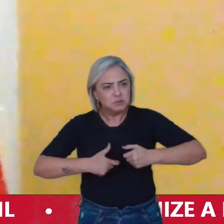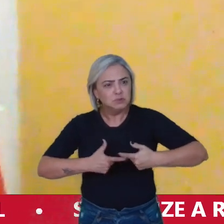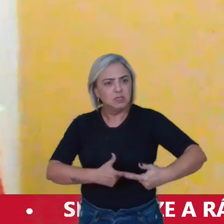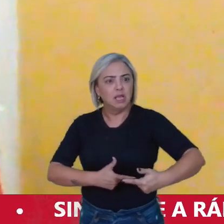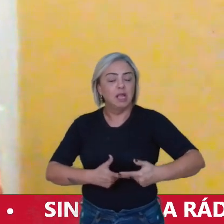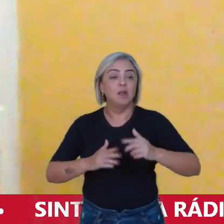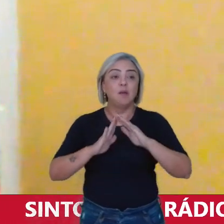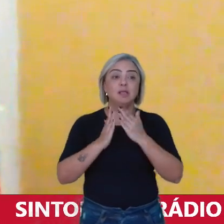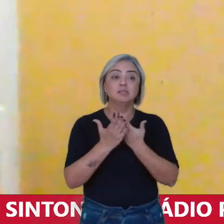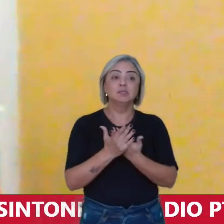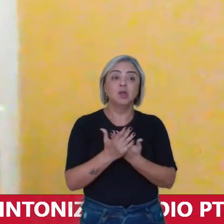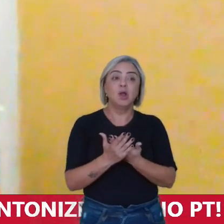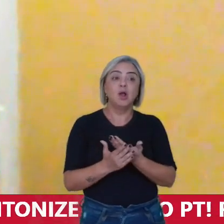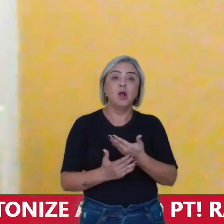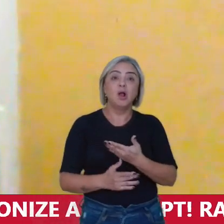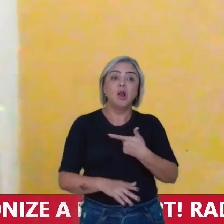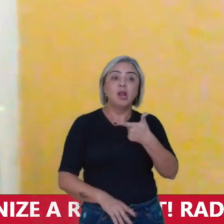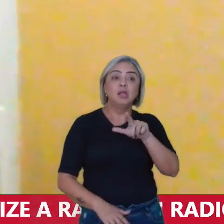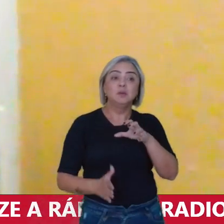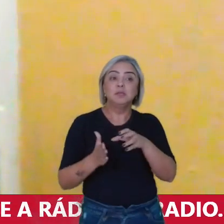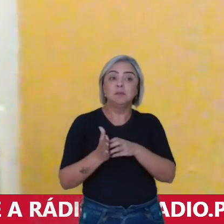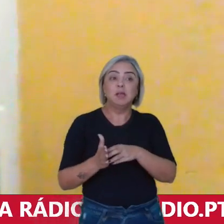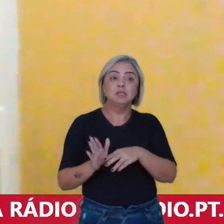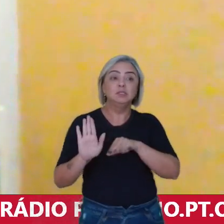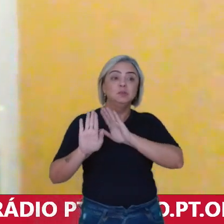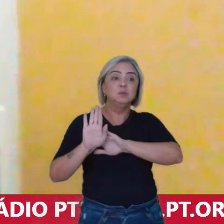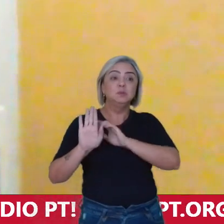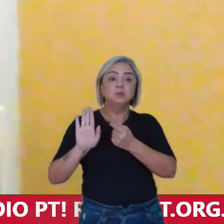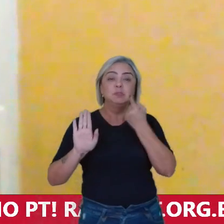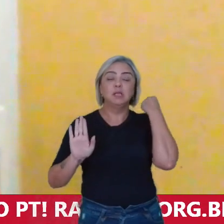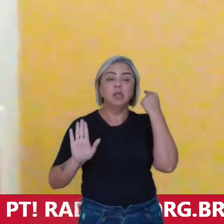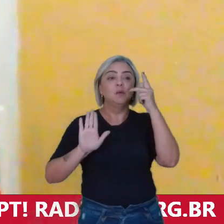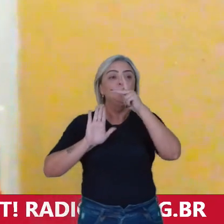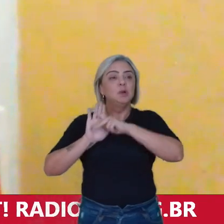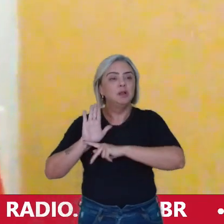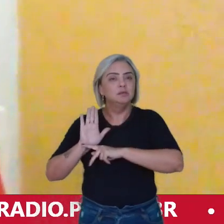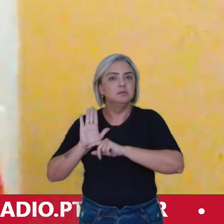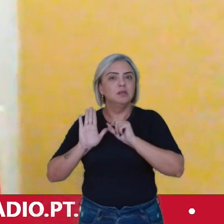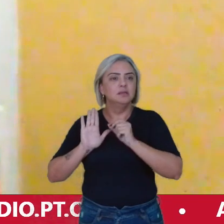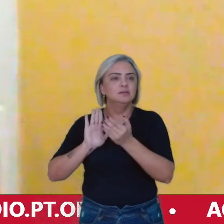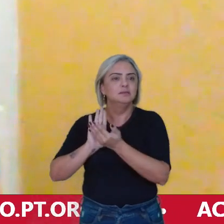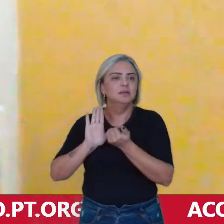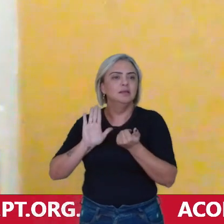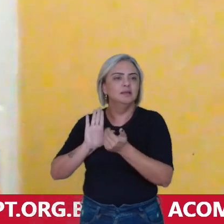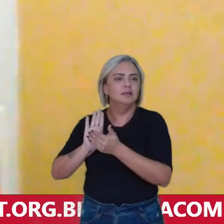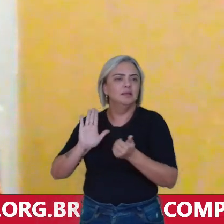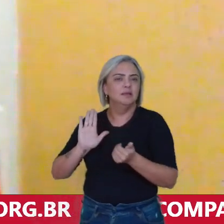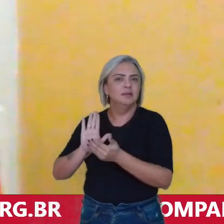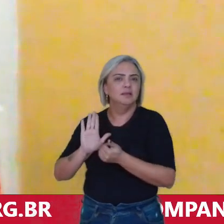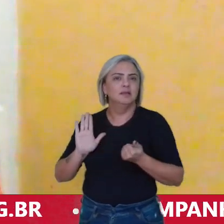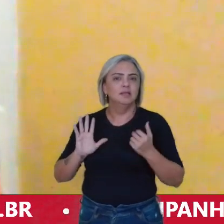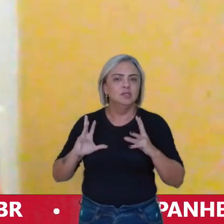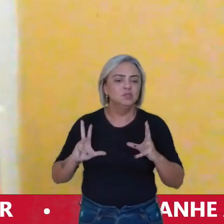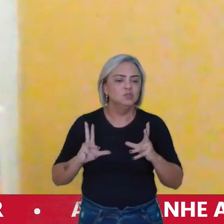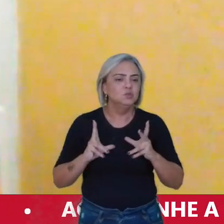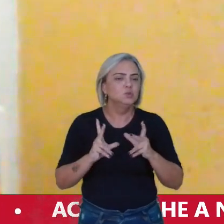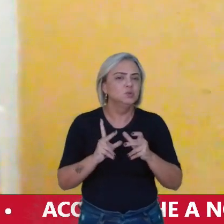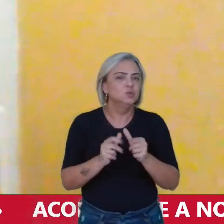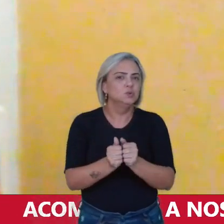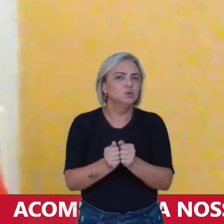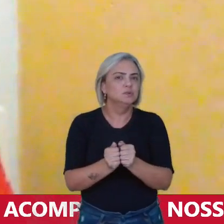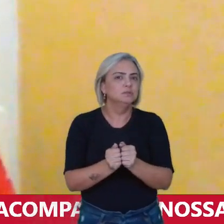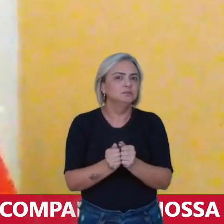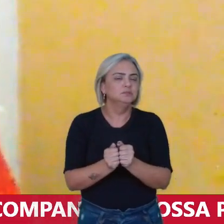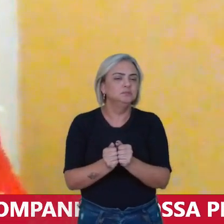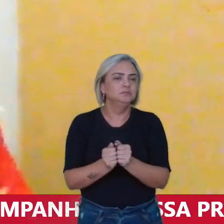escola sem partido, né? A gente vem com o projeto de retirada, né, de todas as